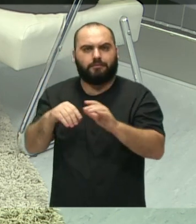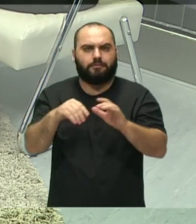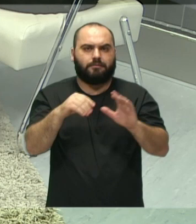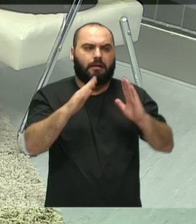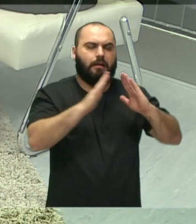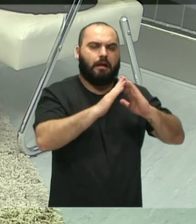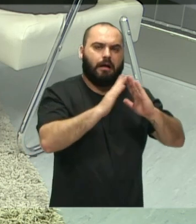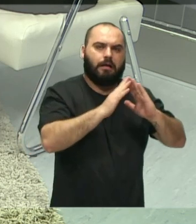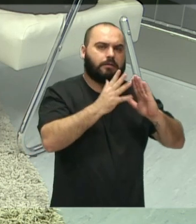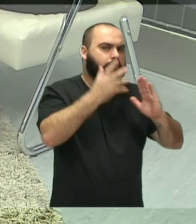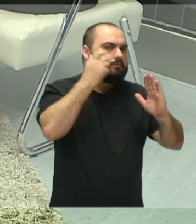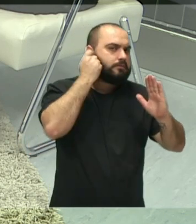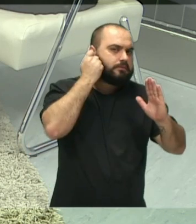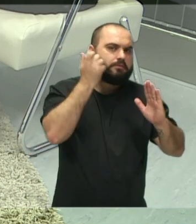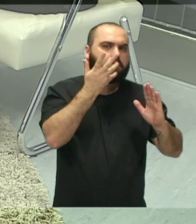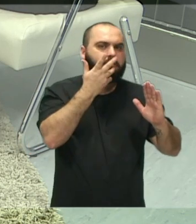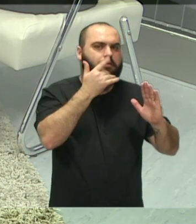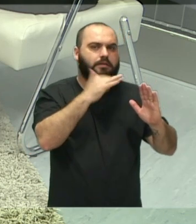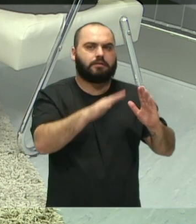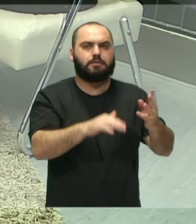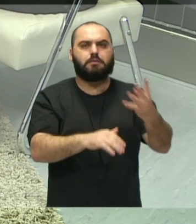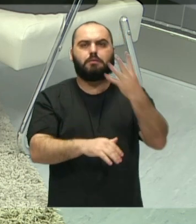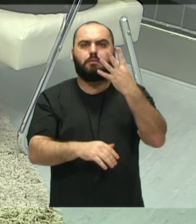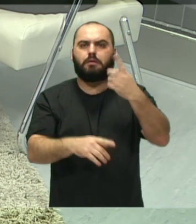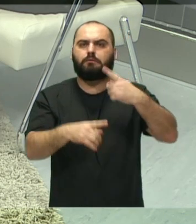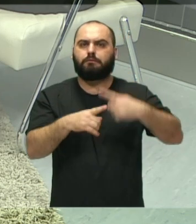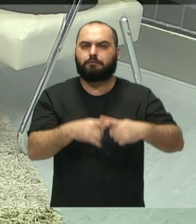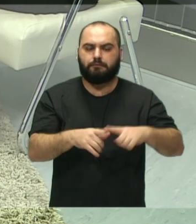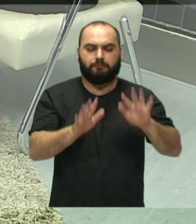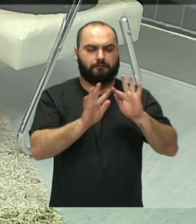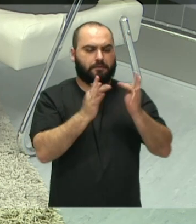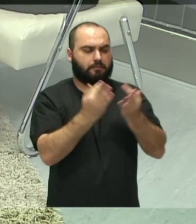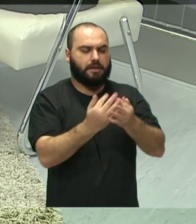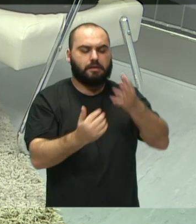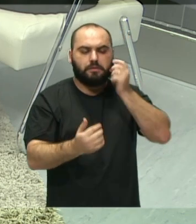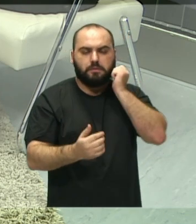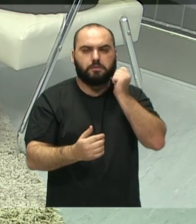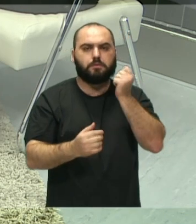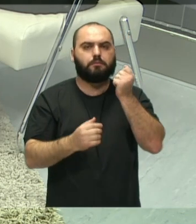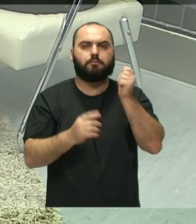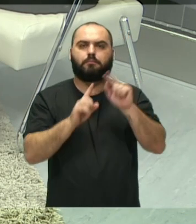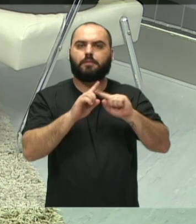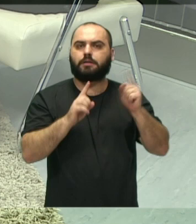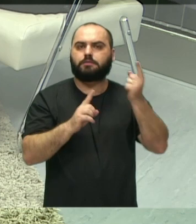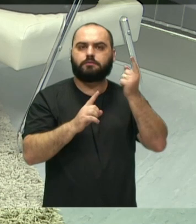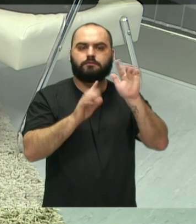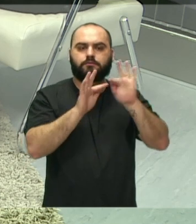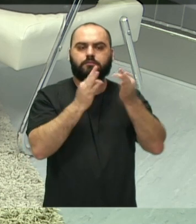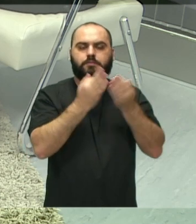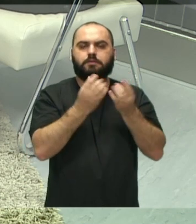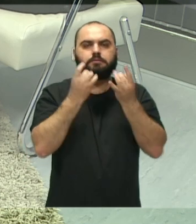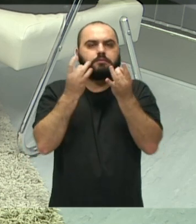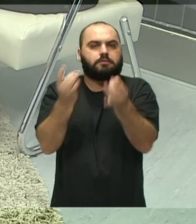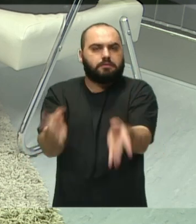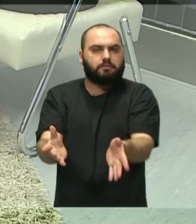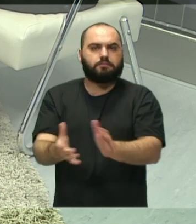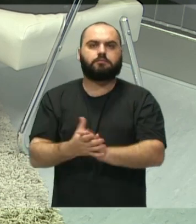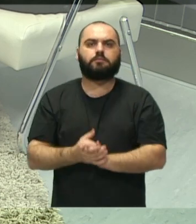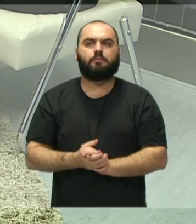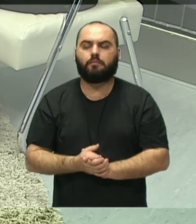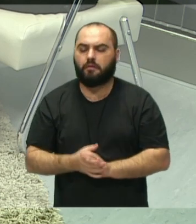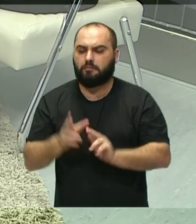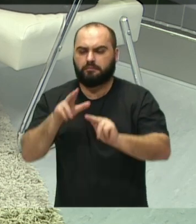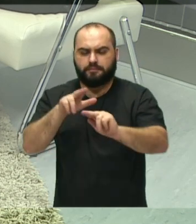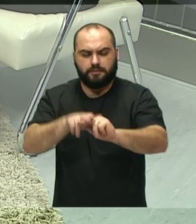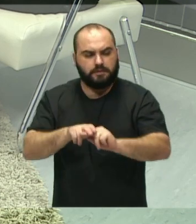sendo devolvida mais de 4 vezes de famílias que adotaram. E isso despertou em mim uma vontade muito grande de poder